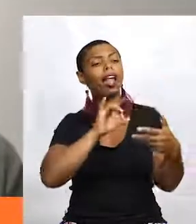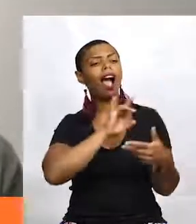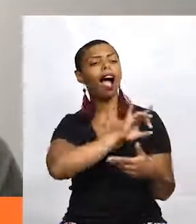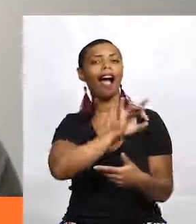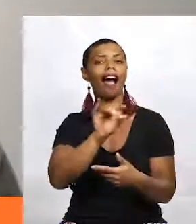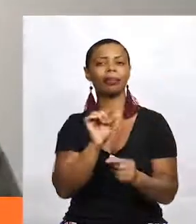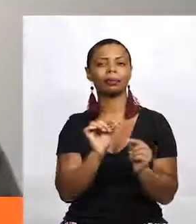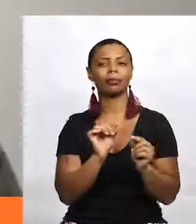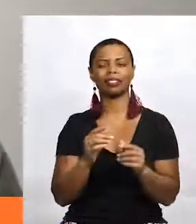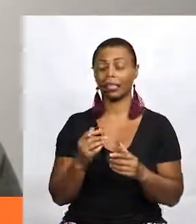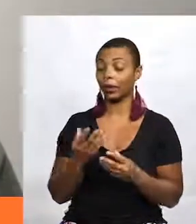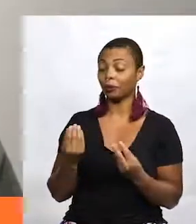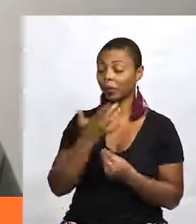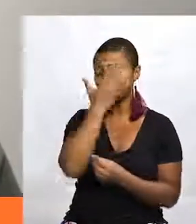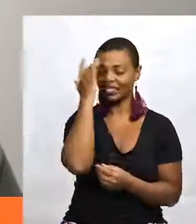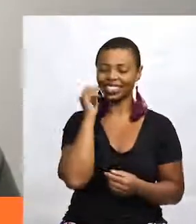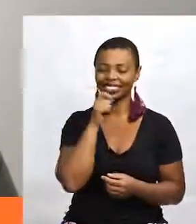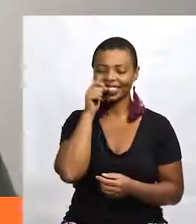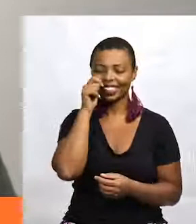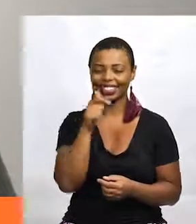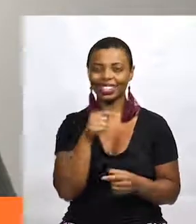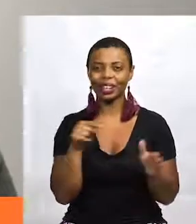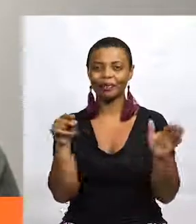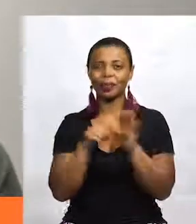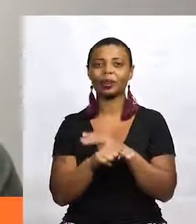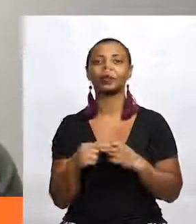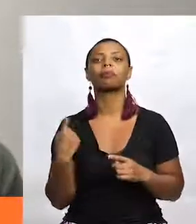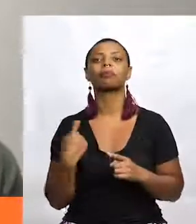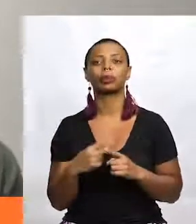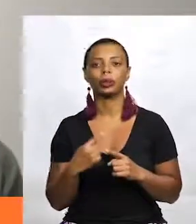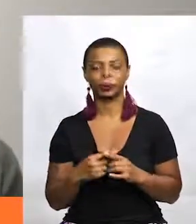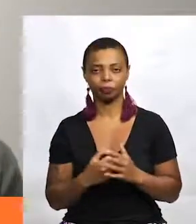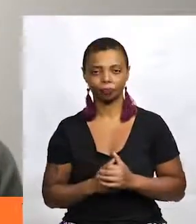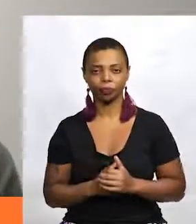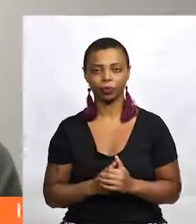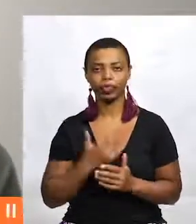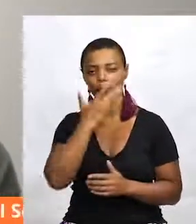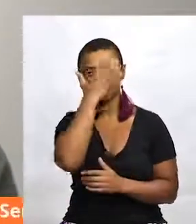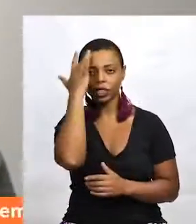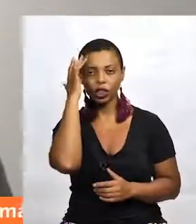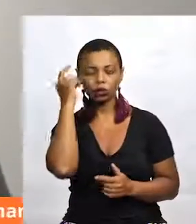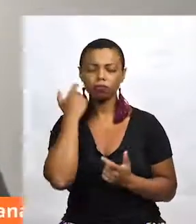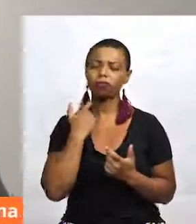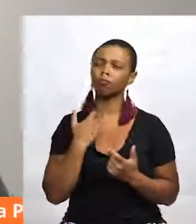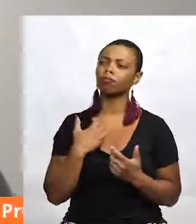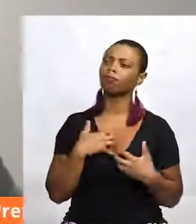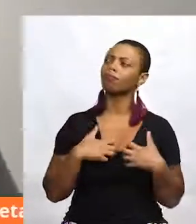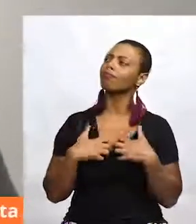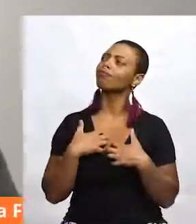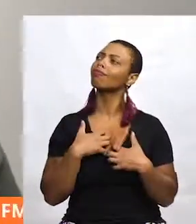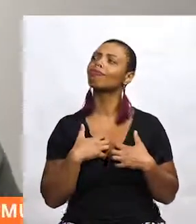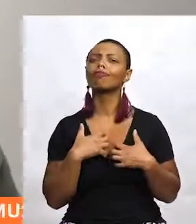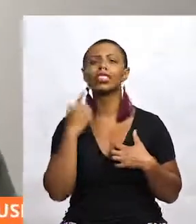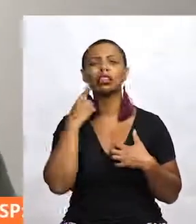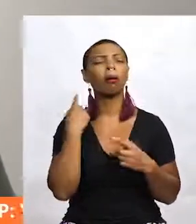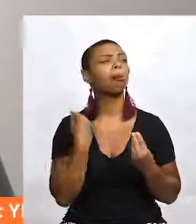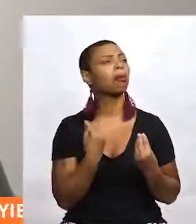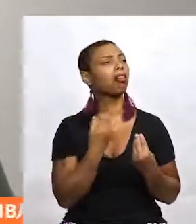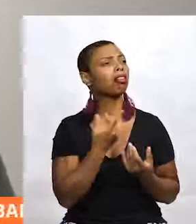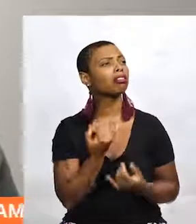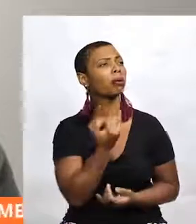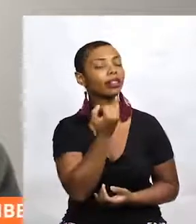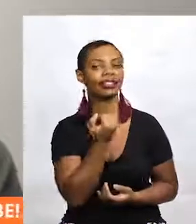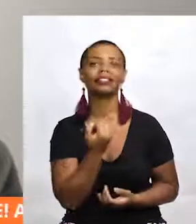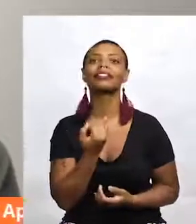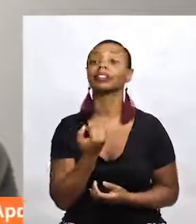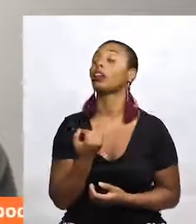muitas pessoas, é interessante essa pergunta, eles se perguntam, né? Ou nos perguntam, por que isso é importante? É muito